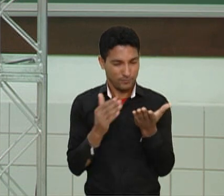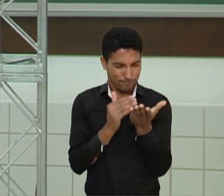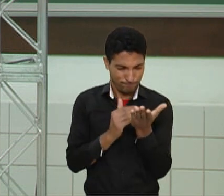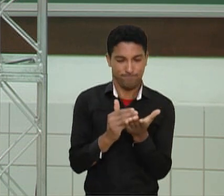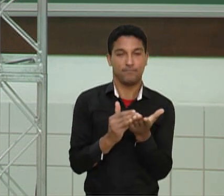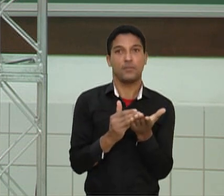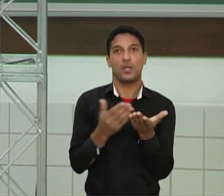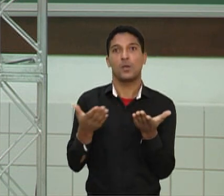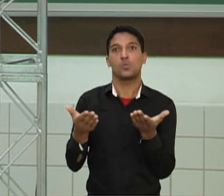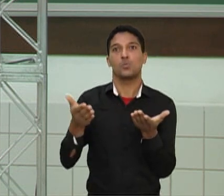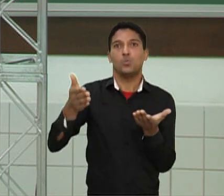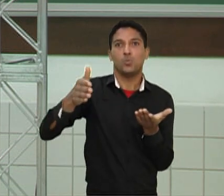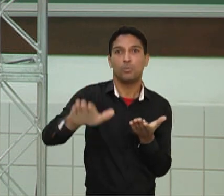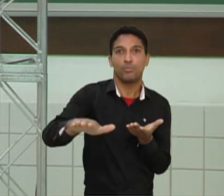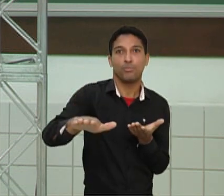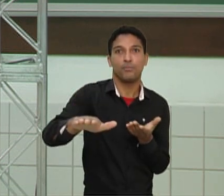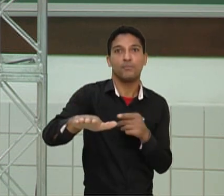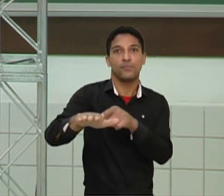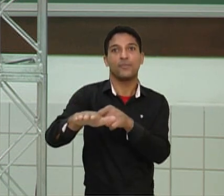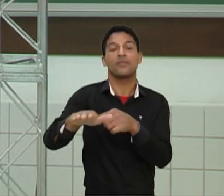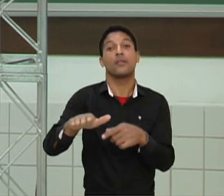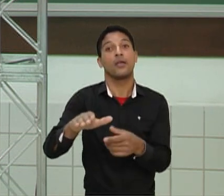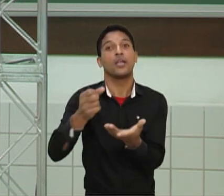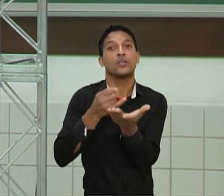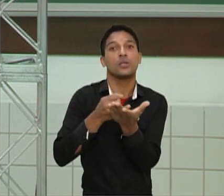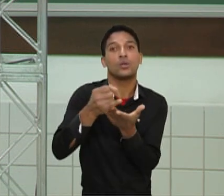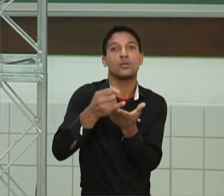vocês sobre as funções